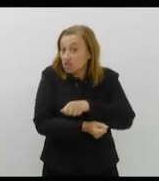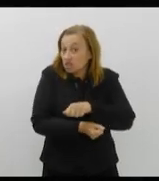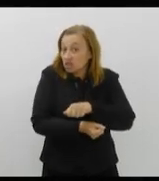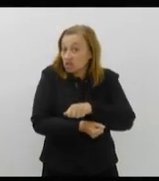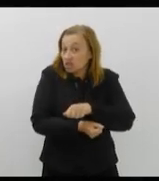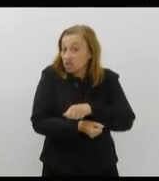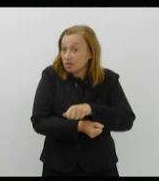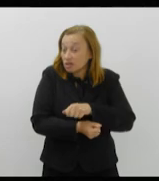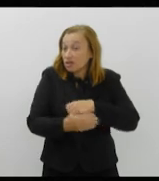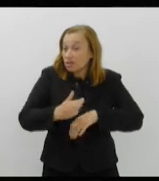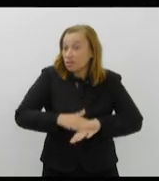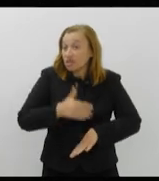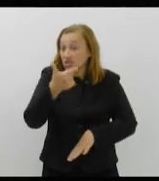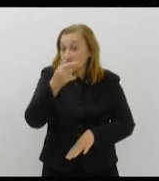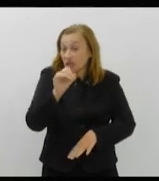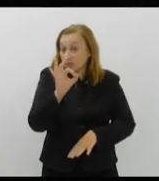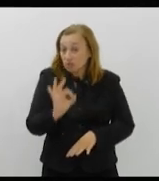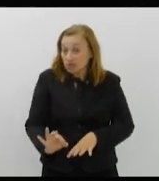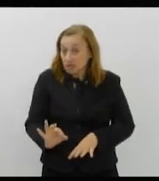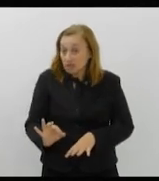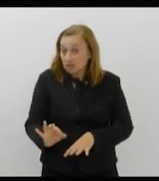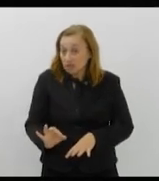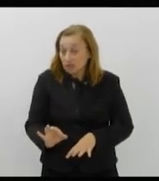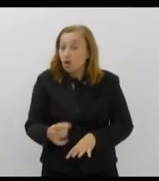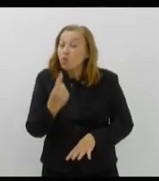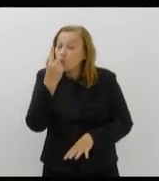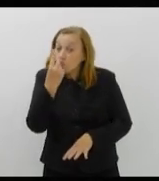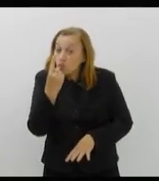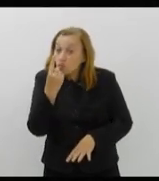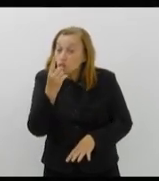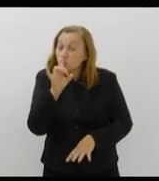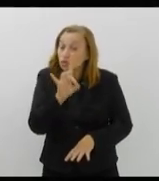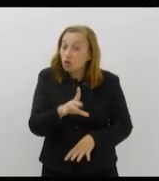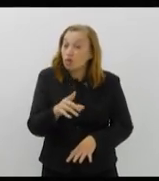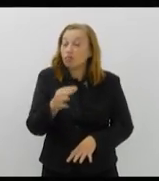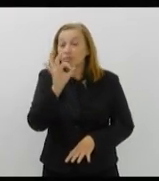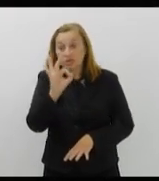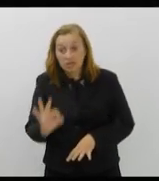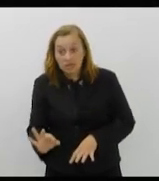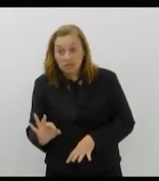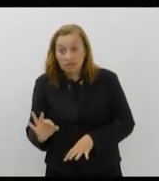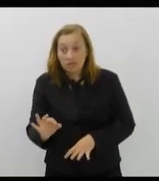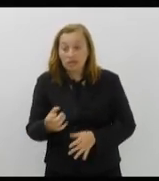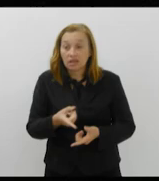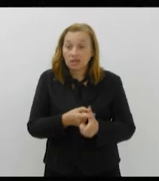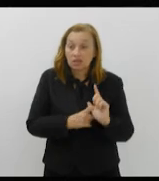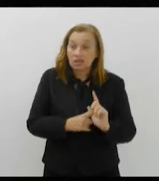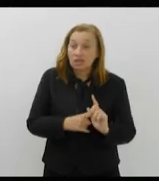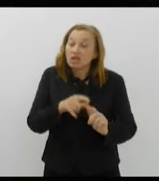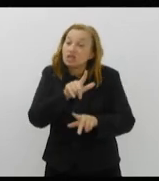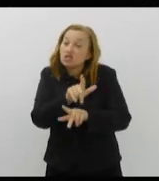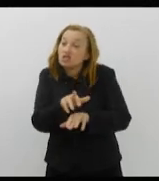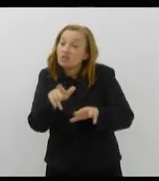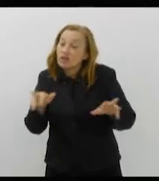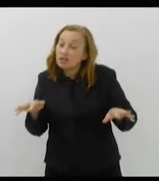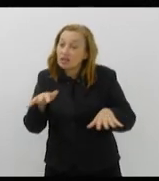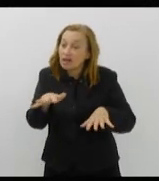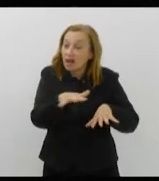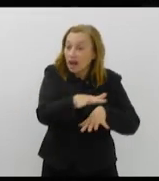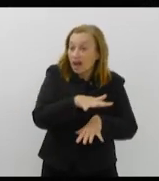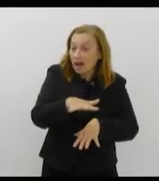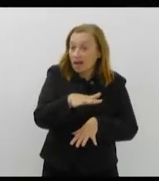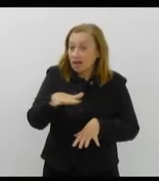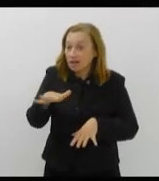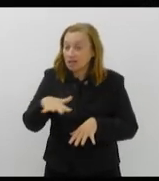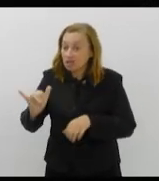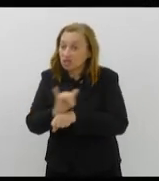mais 10% da dívida 1% da sua dívida em diversas áreas estratégicas que estão